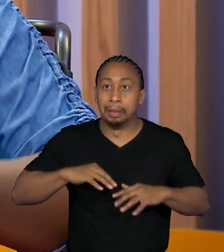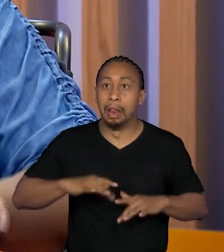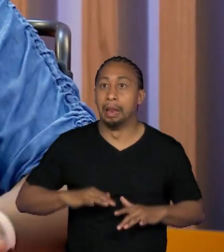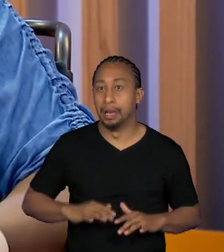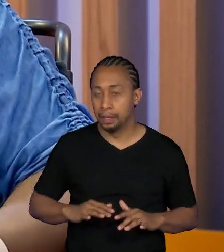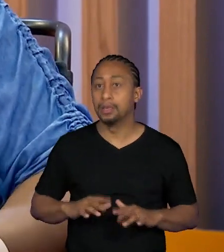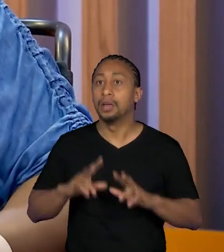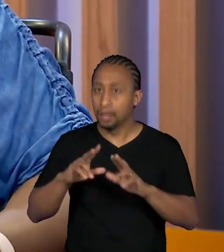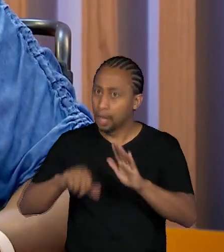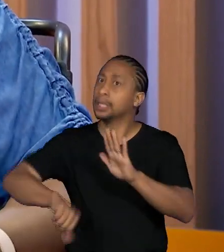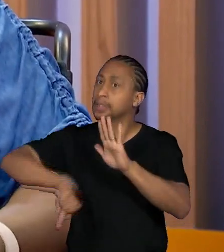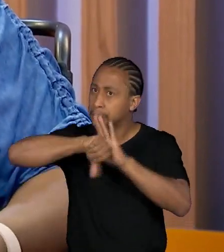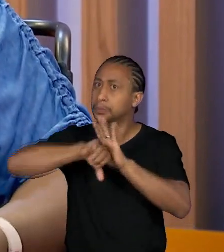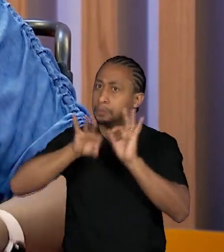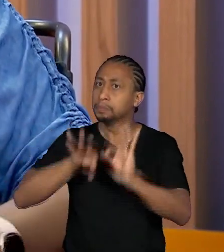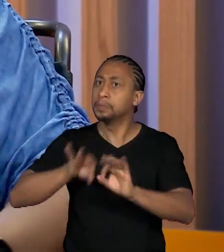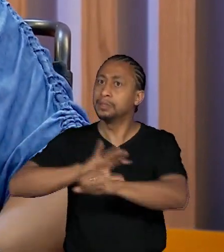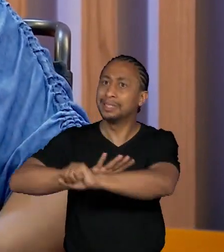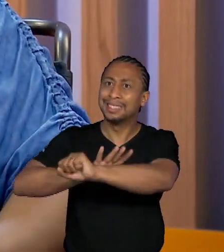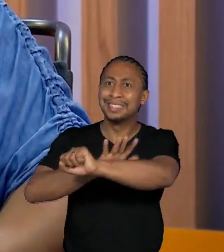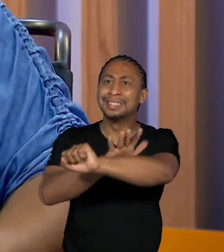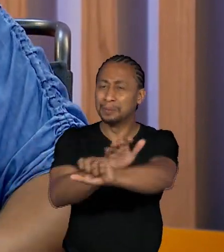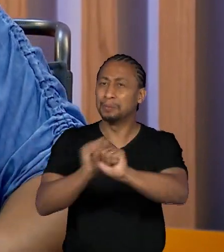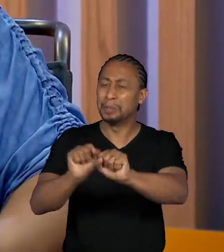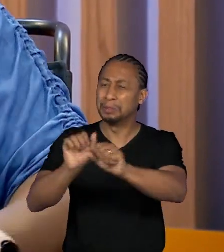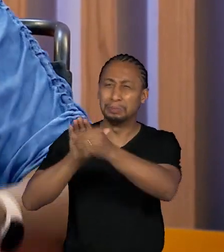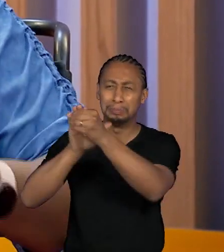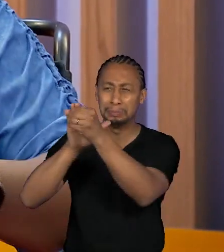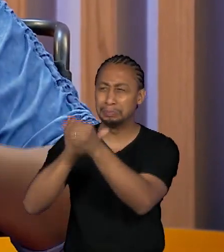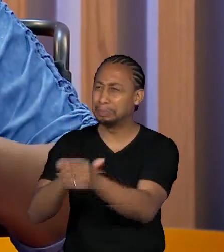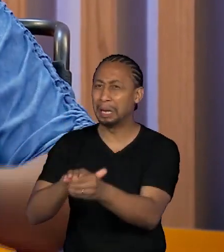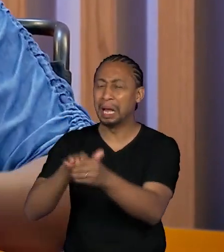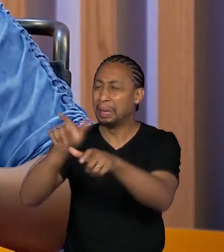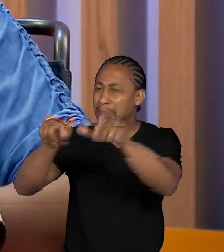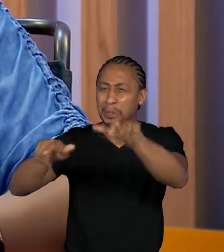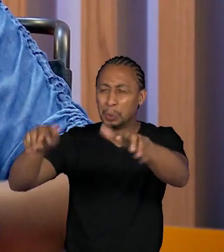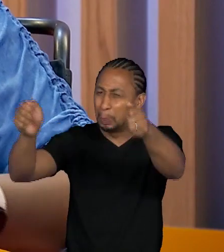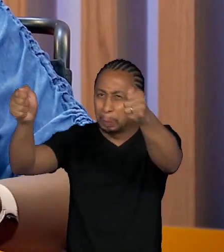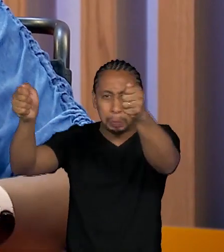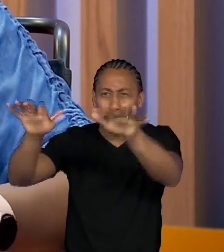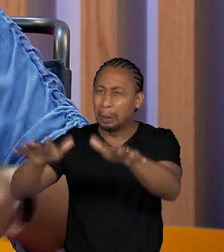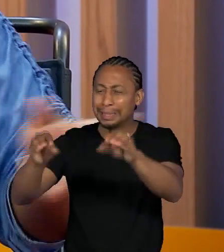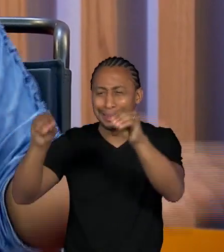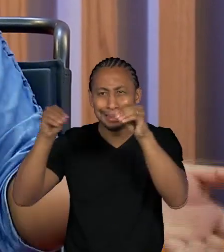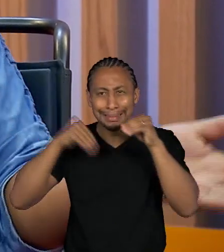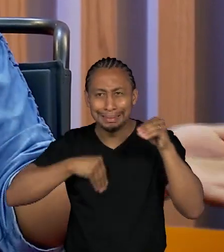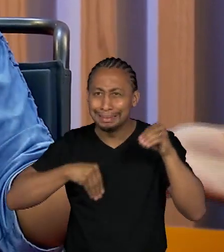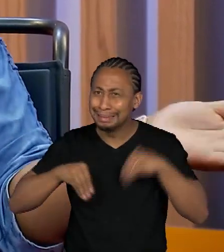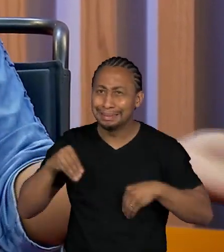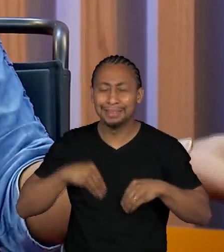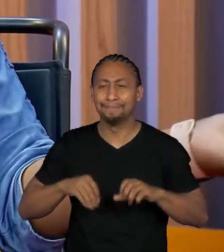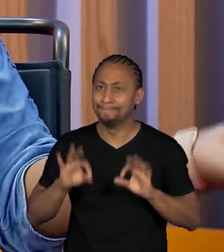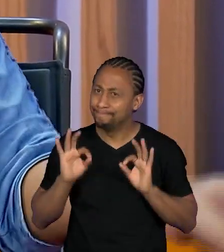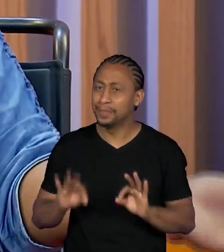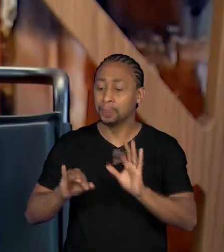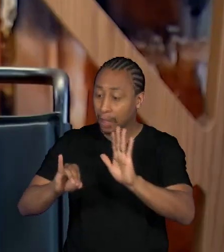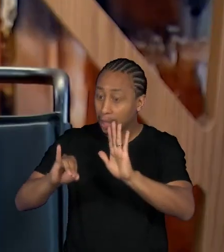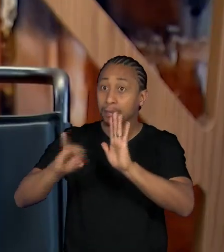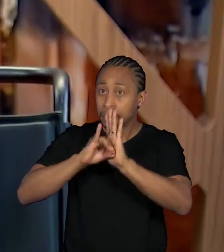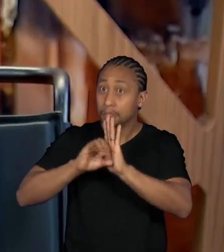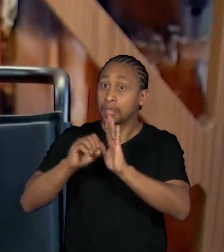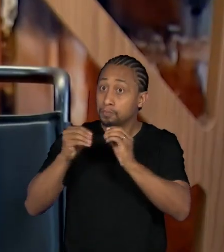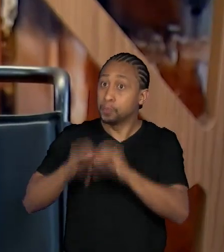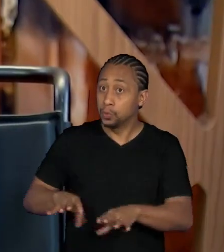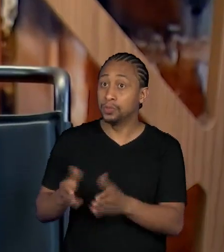tira tudo da gente. A nossa identidade. Exatamente, ele afeta profundamente a nossa identidade. E acho que a Josi trouxe muito bem, a gente comentou